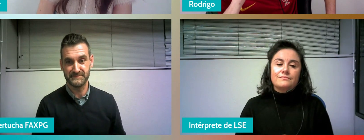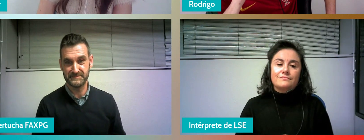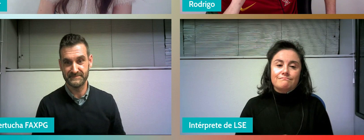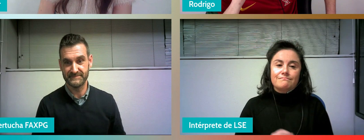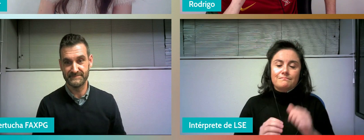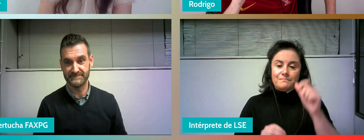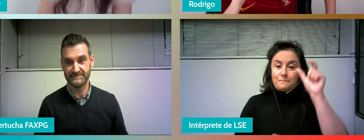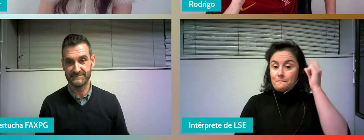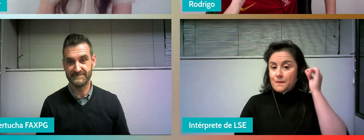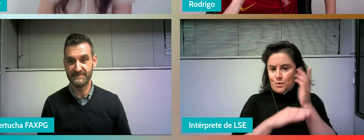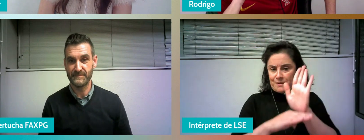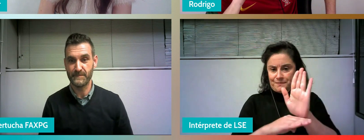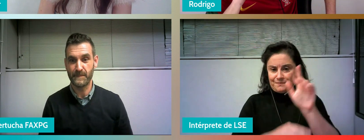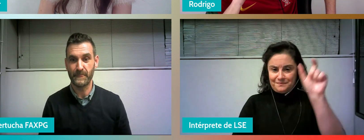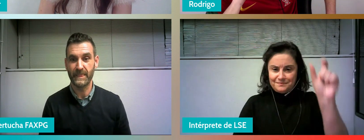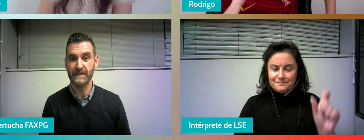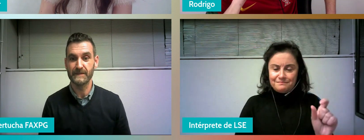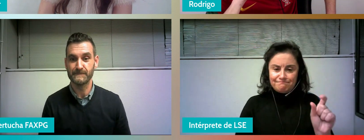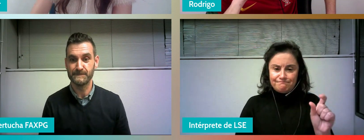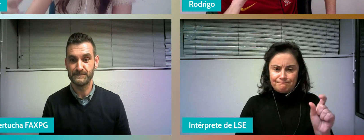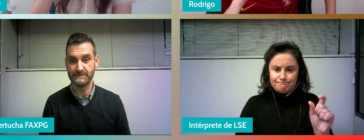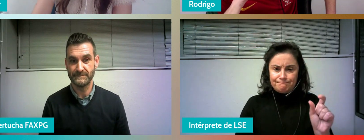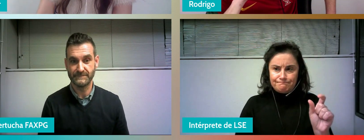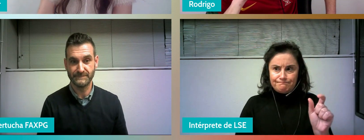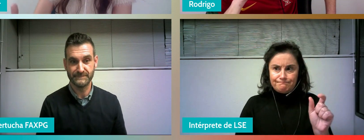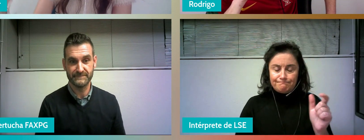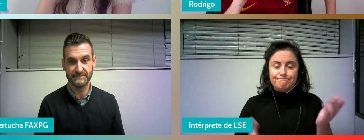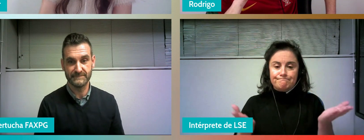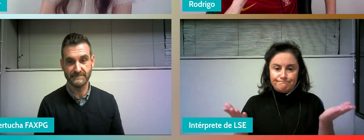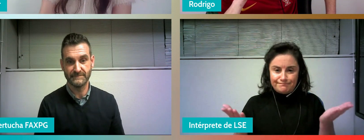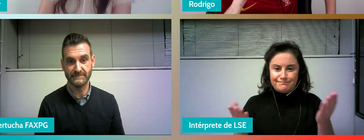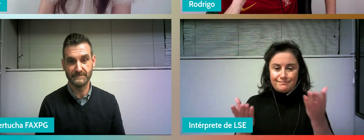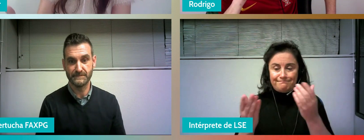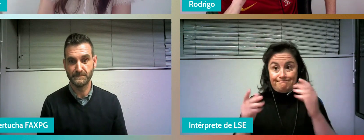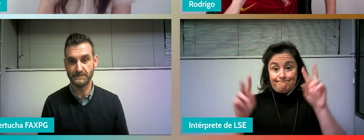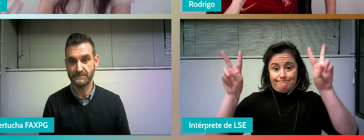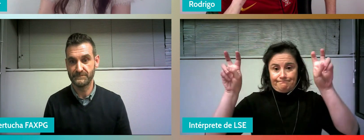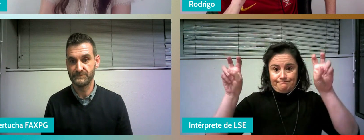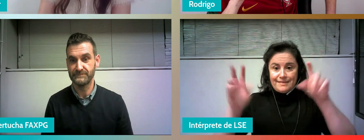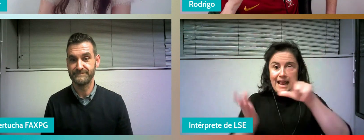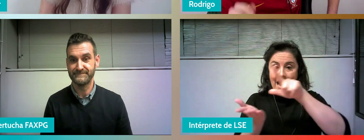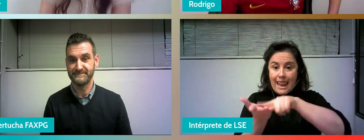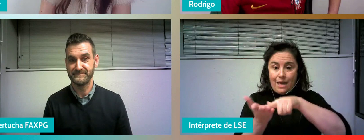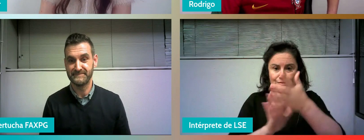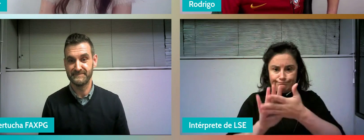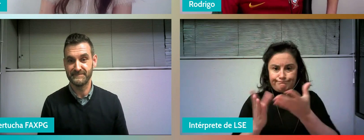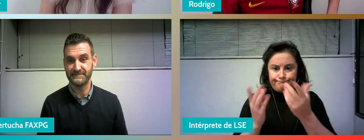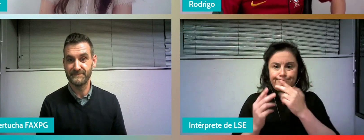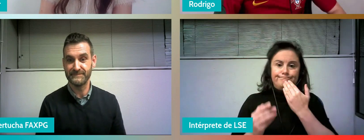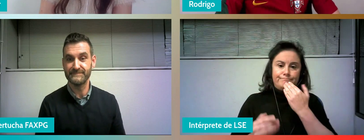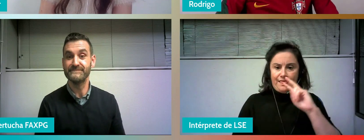Claro, o ter tanta diversidade de lingua de signos,